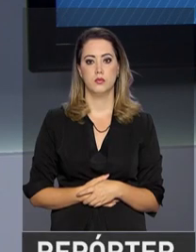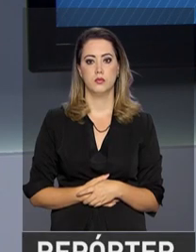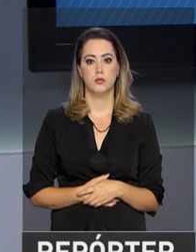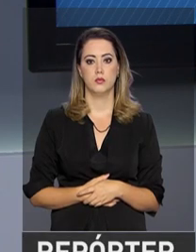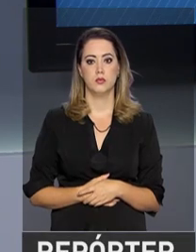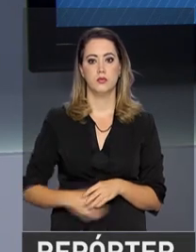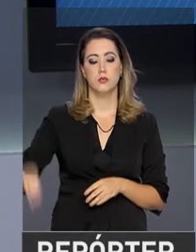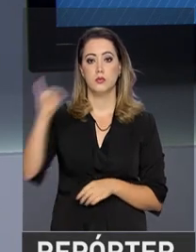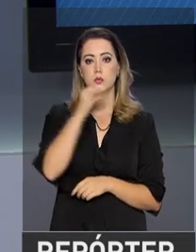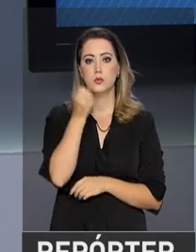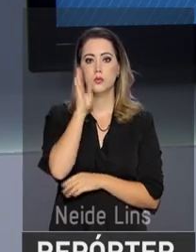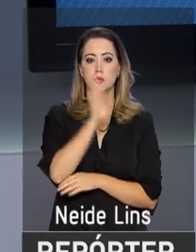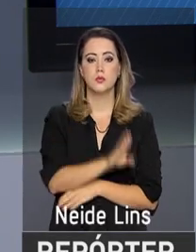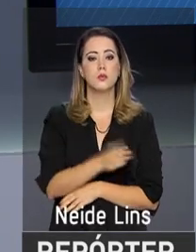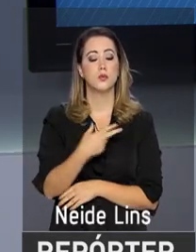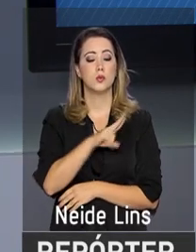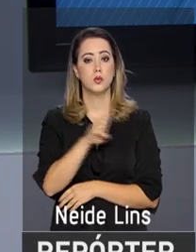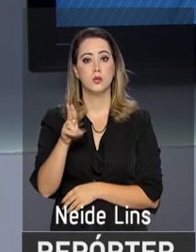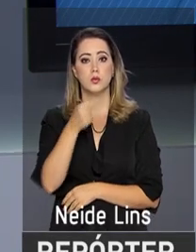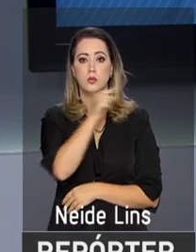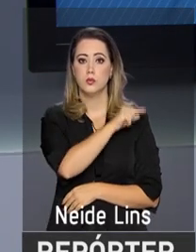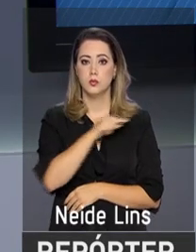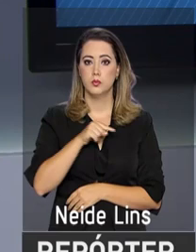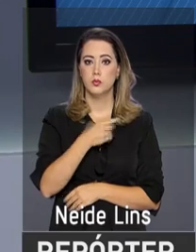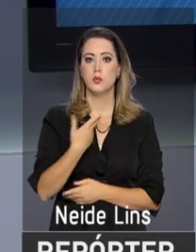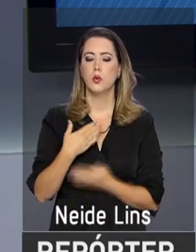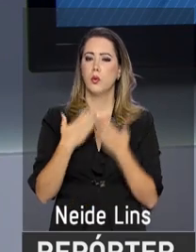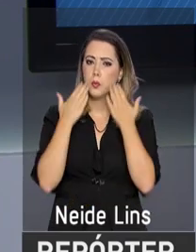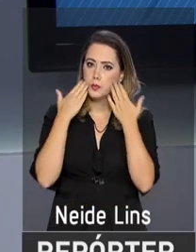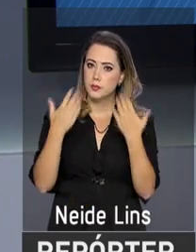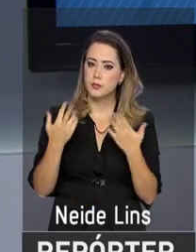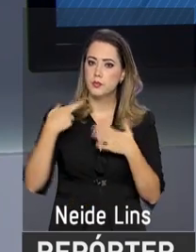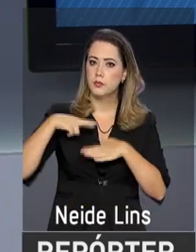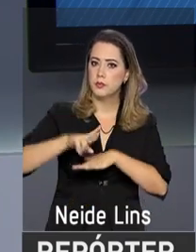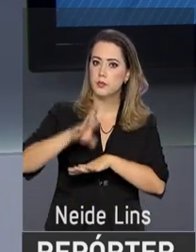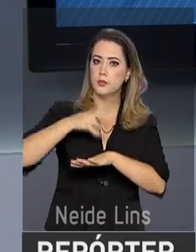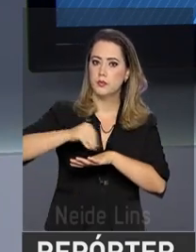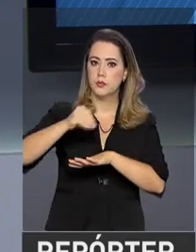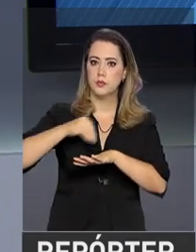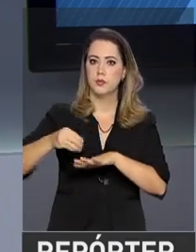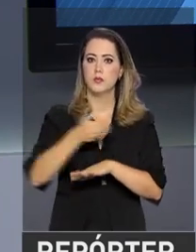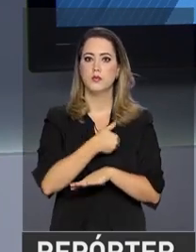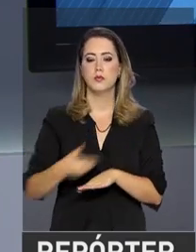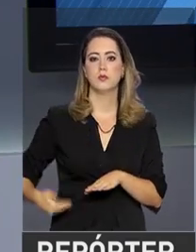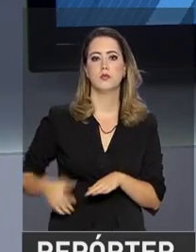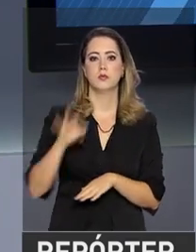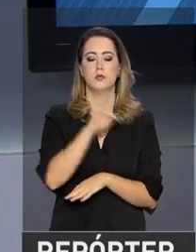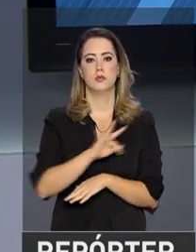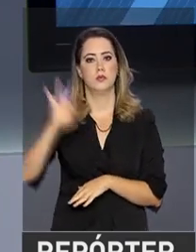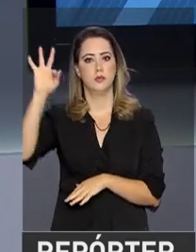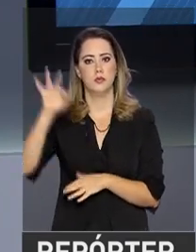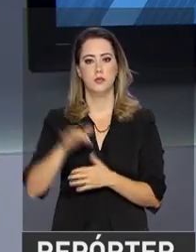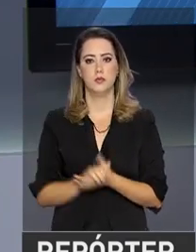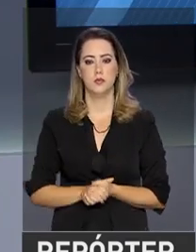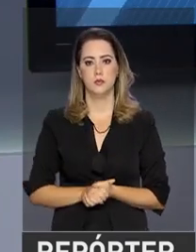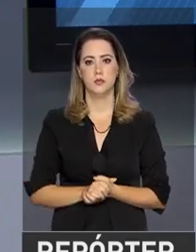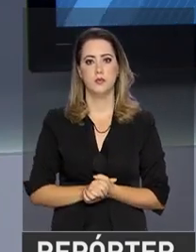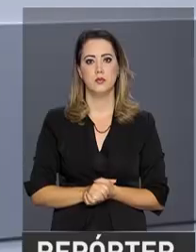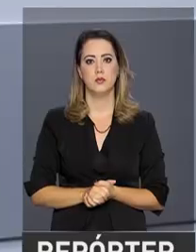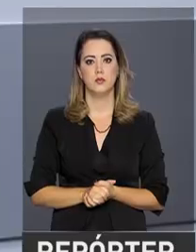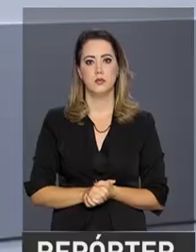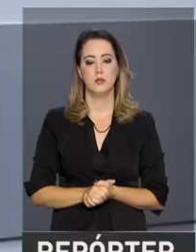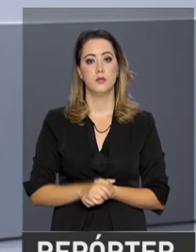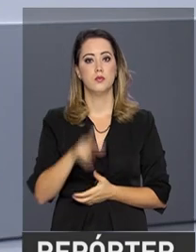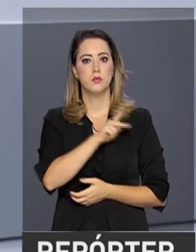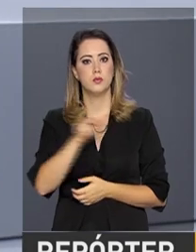olá boa tarde eu sou o roberto camargo e começa agora mais uma edição do repórter nbr com as notícias do governo federal